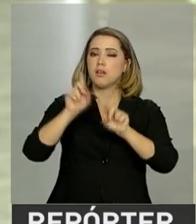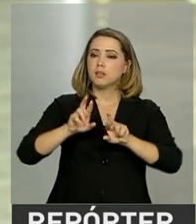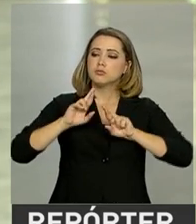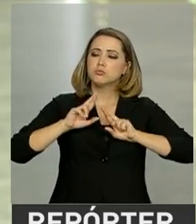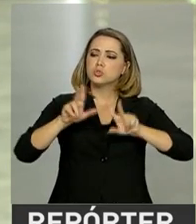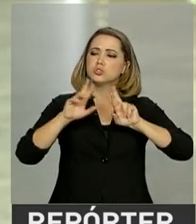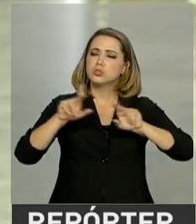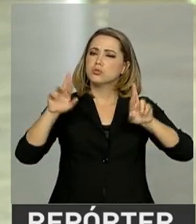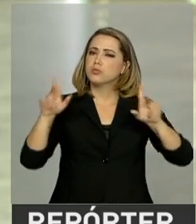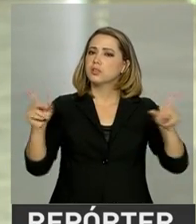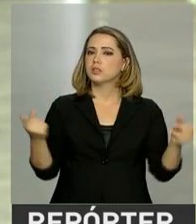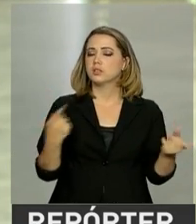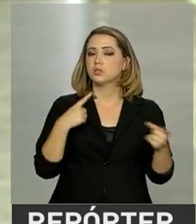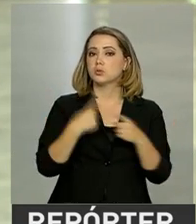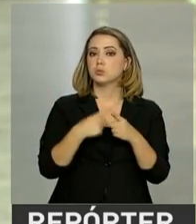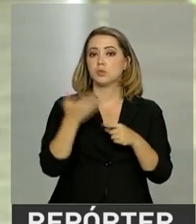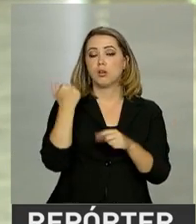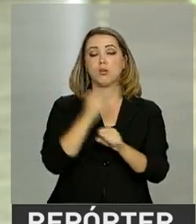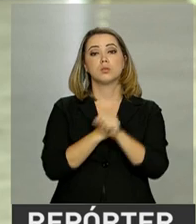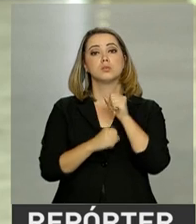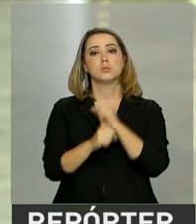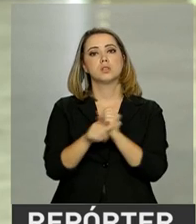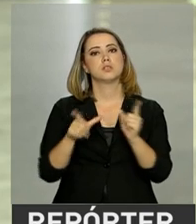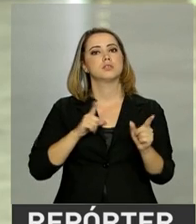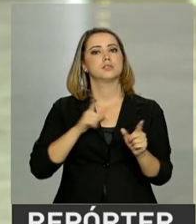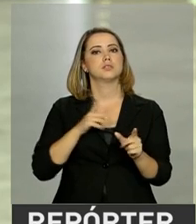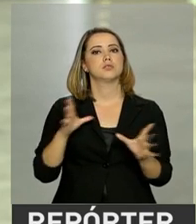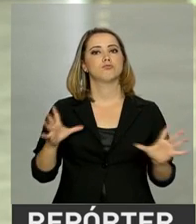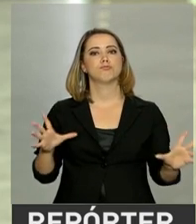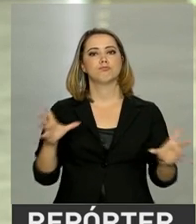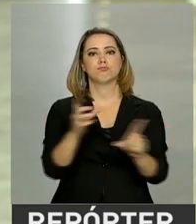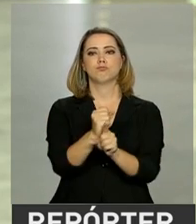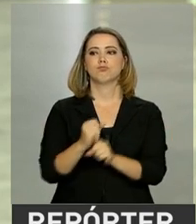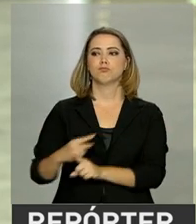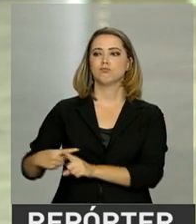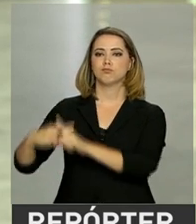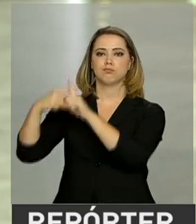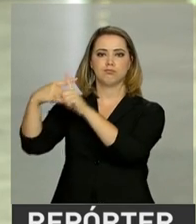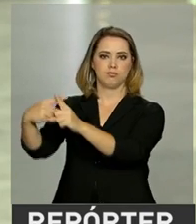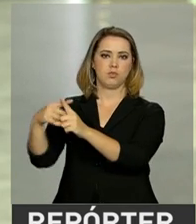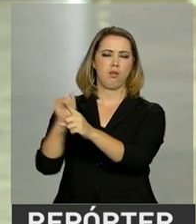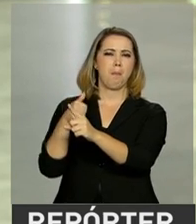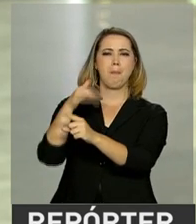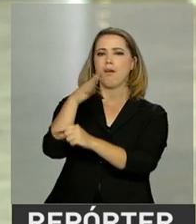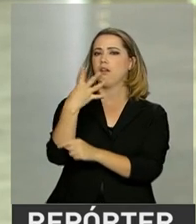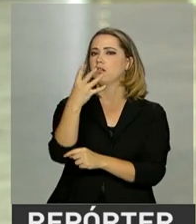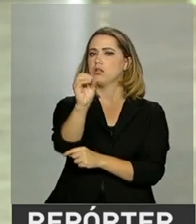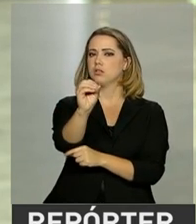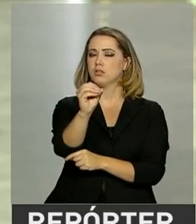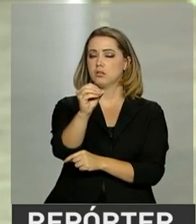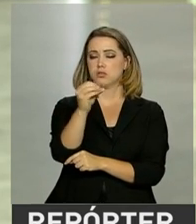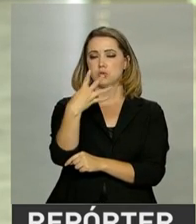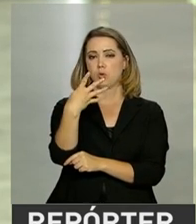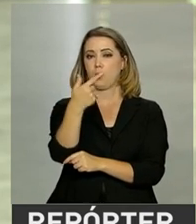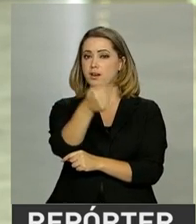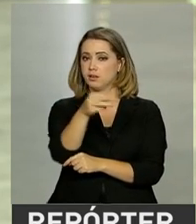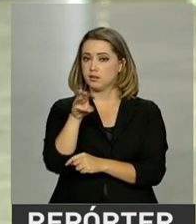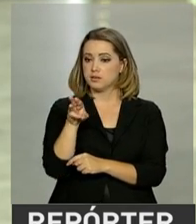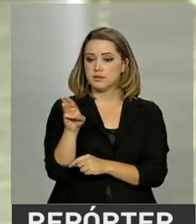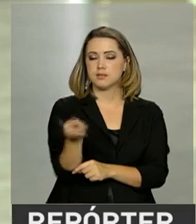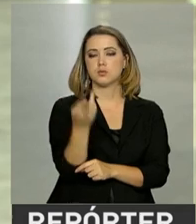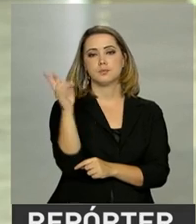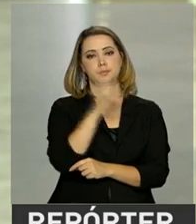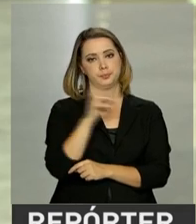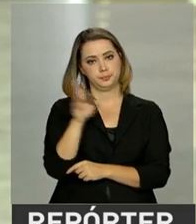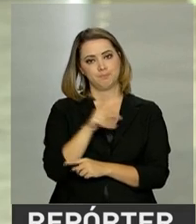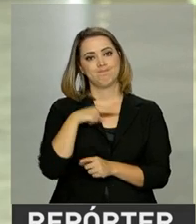até porque no ano passado o Brasil registrou um saldo Positivo na balança comercial de mais de 47 Bilhões de Dólares E